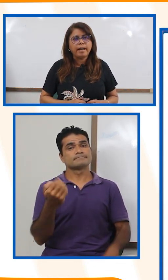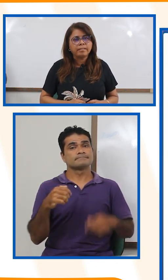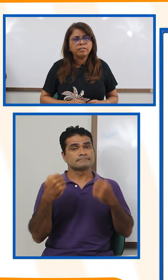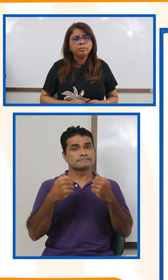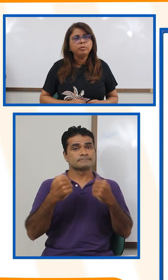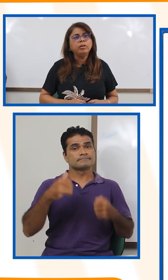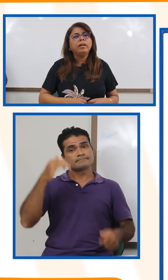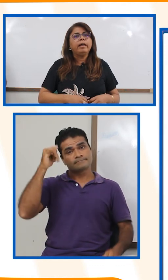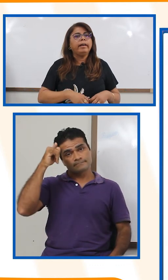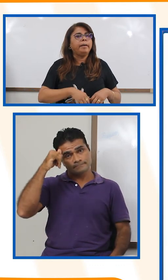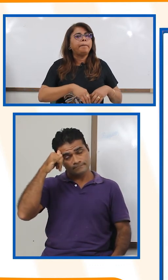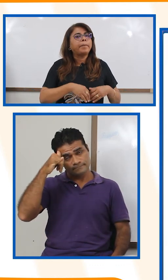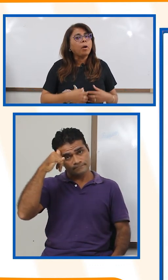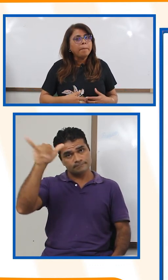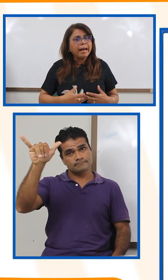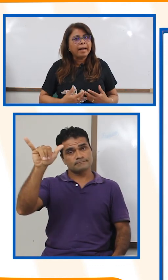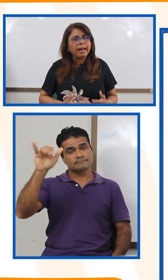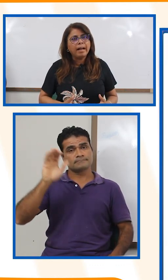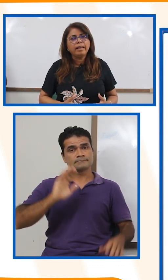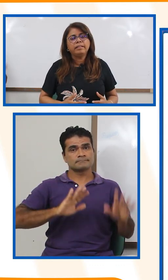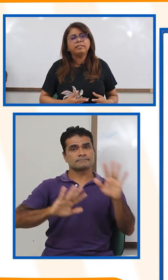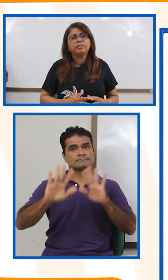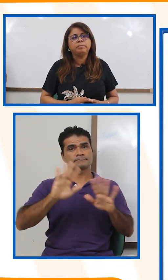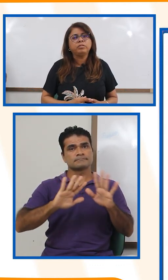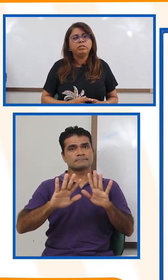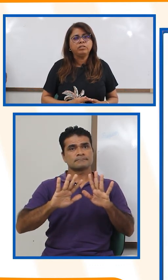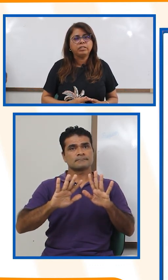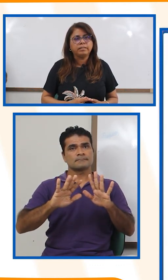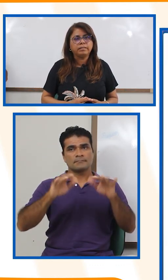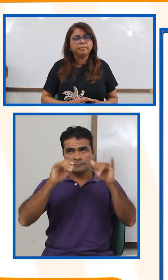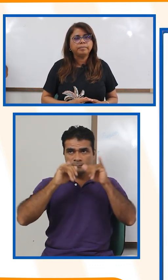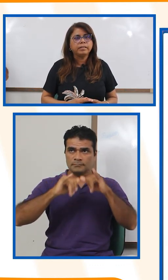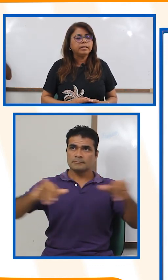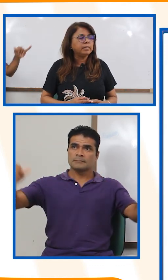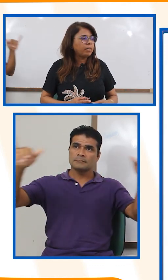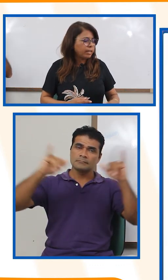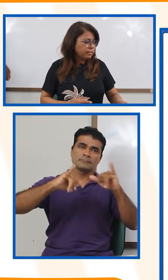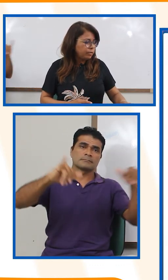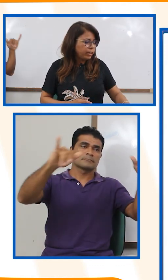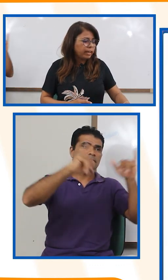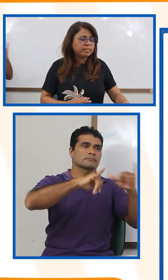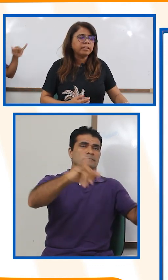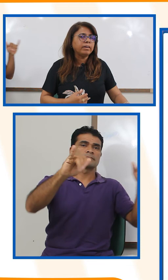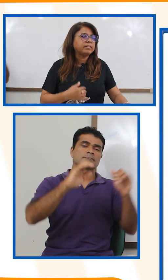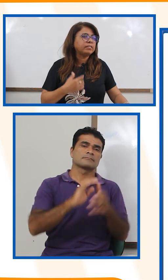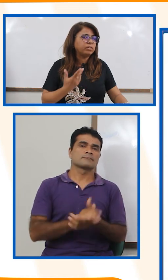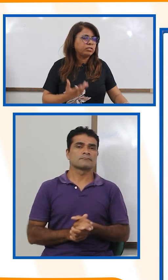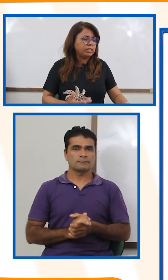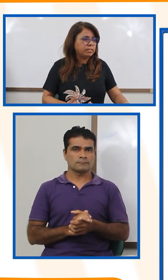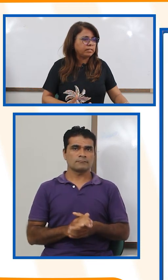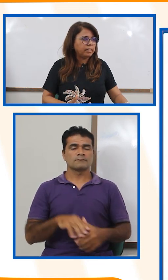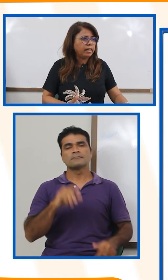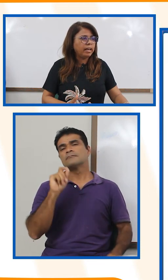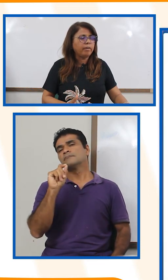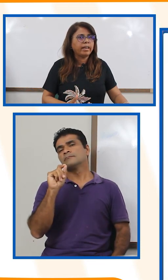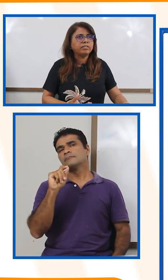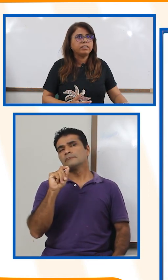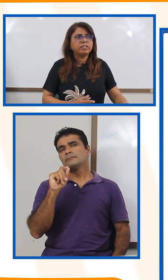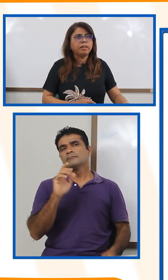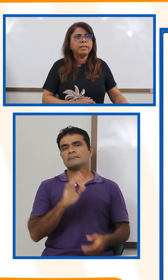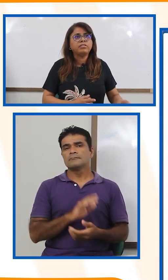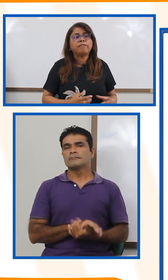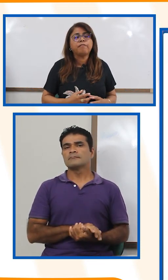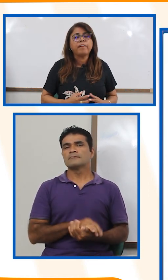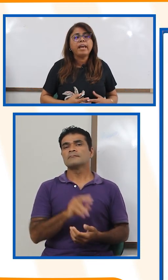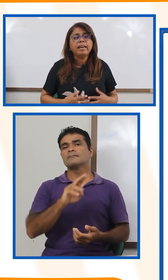ao máximo propagar esse tipo de notícia. Então, o que são essas notícias, né? É o que a